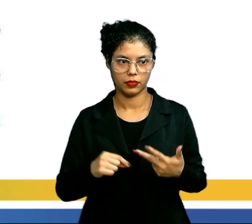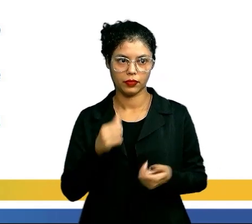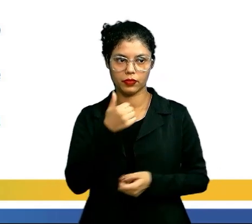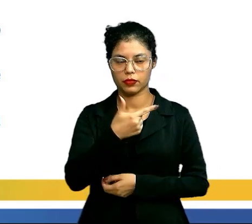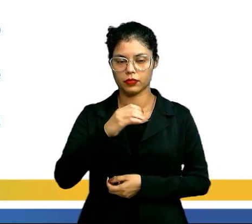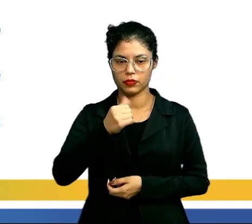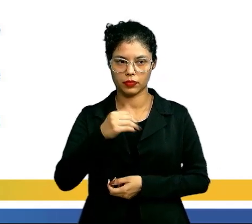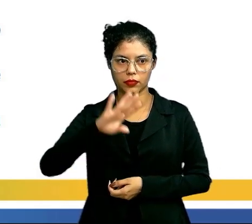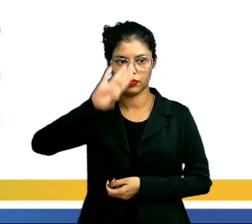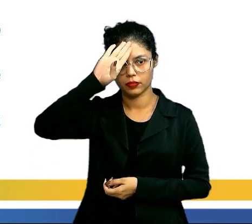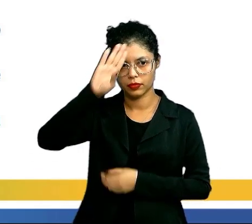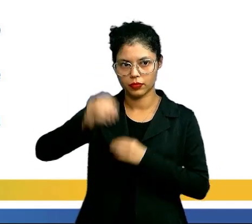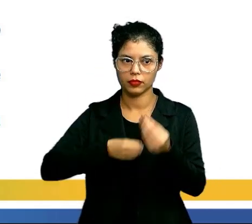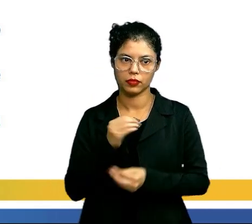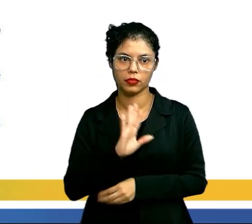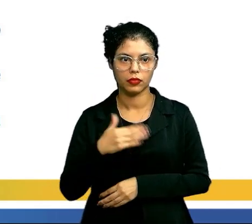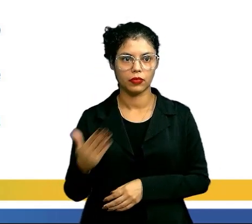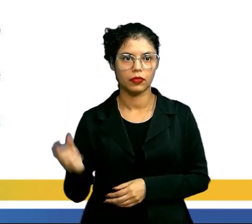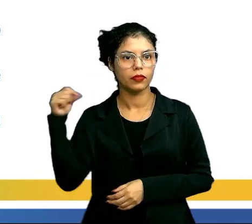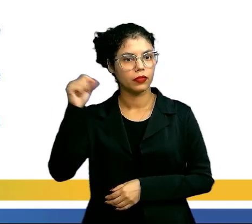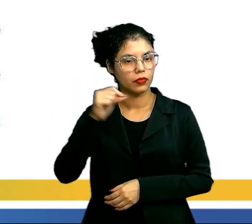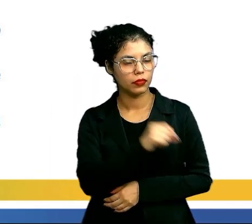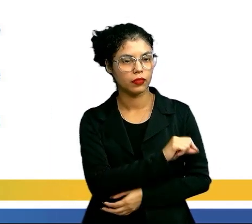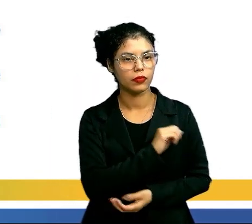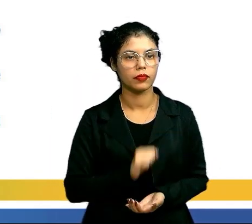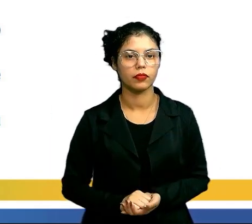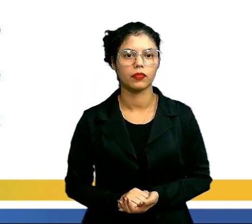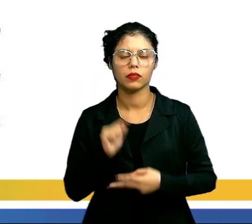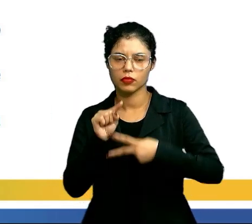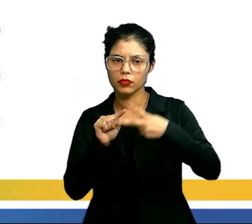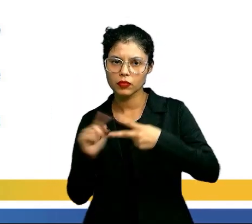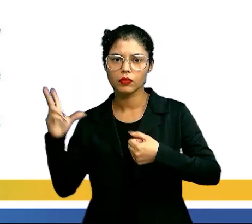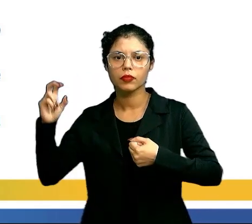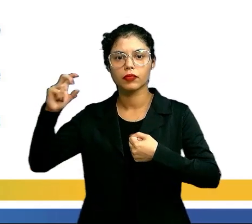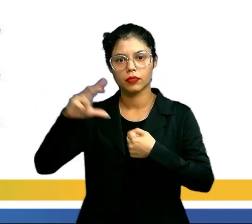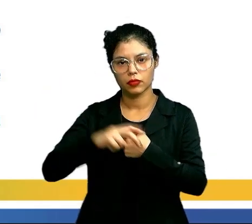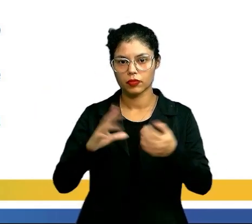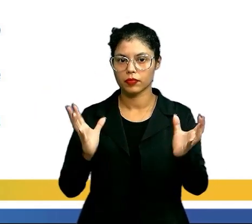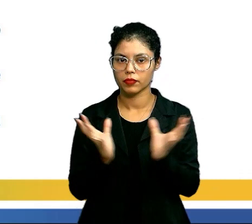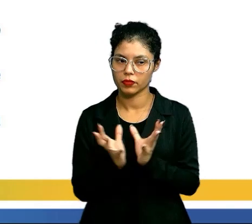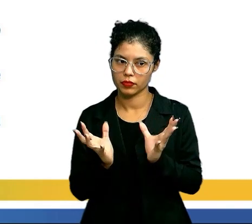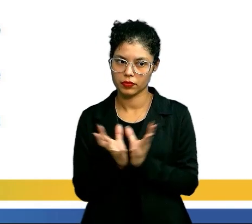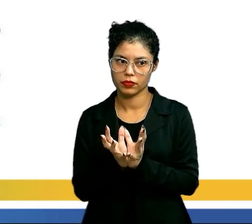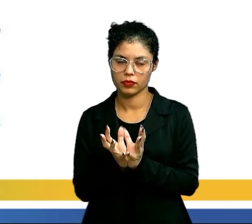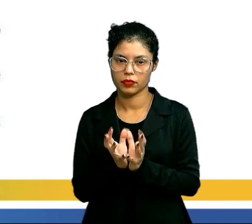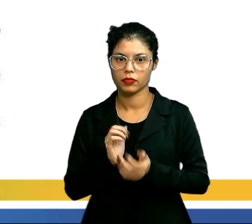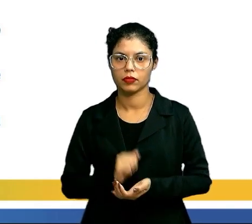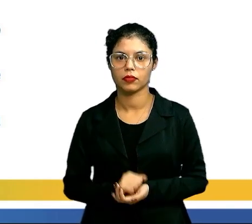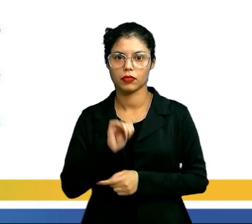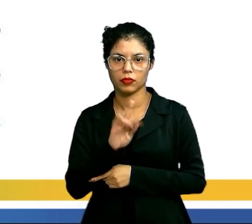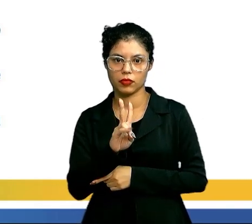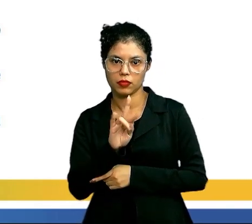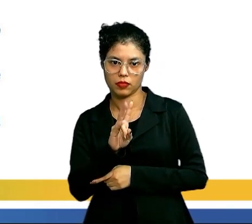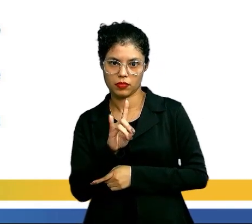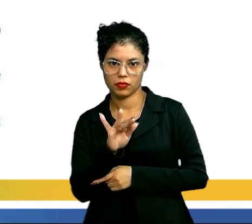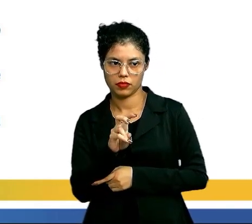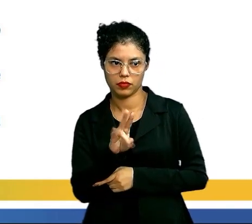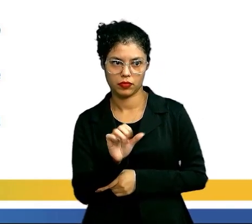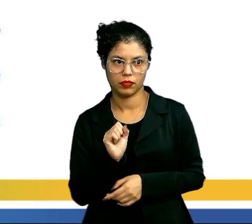só. Tanto a febre amarela quanto a dengue são doenças causadas por vírus do grupo